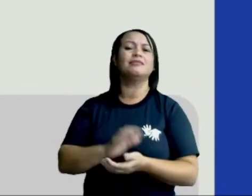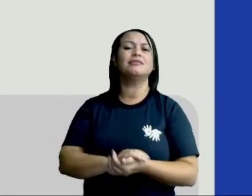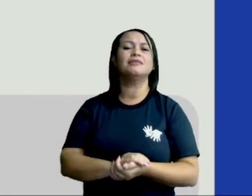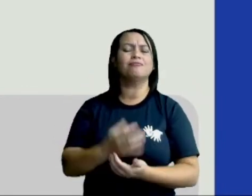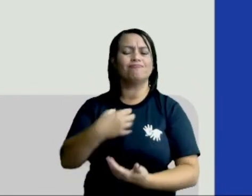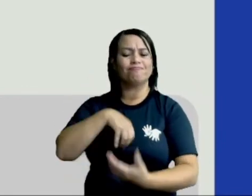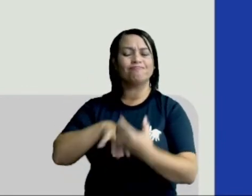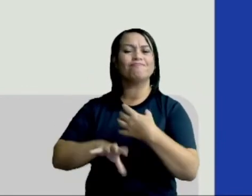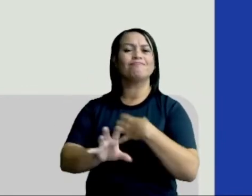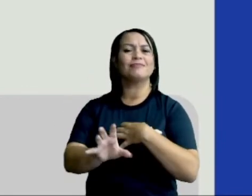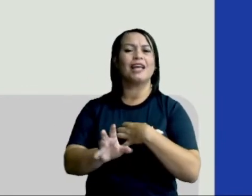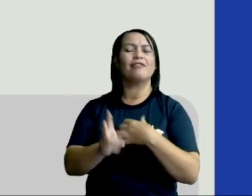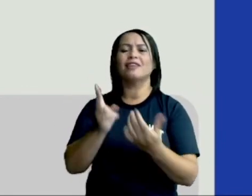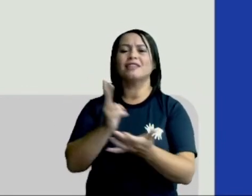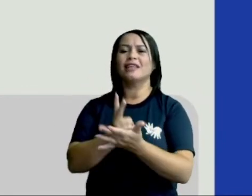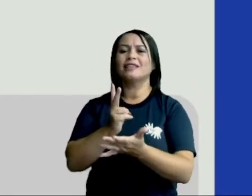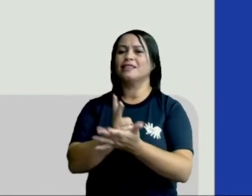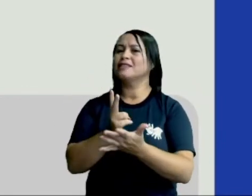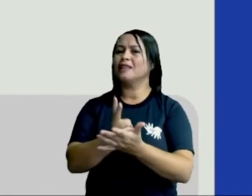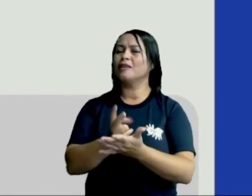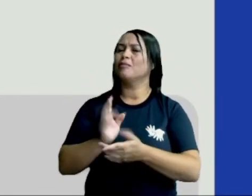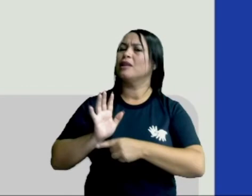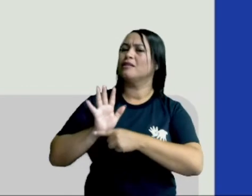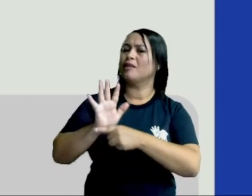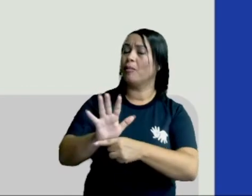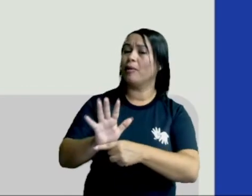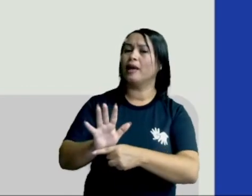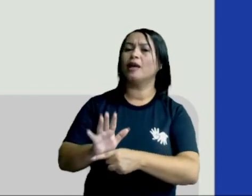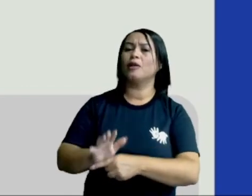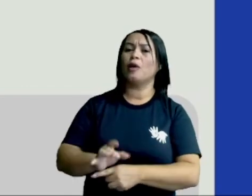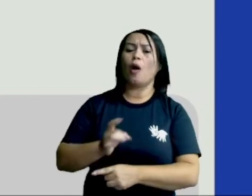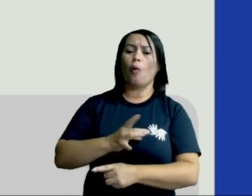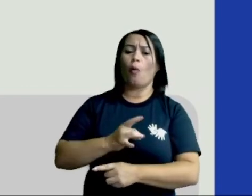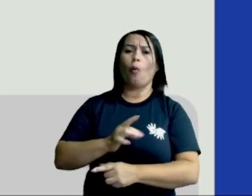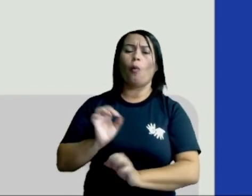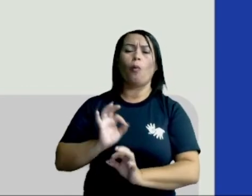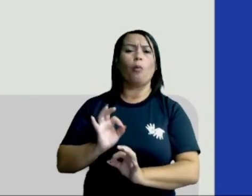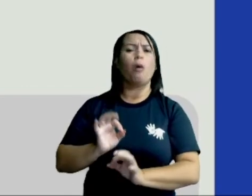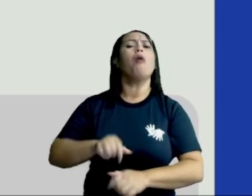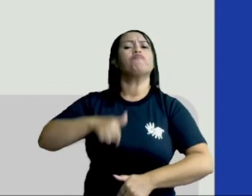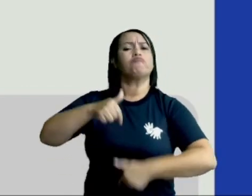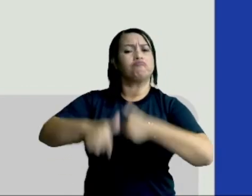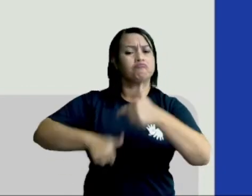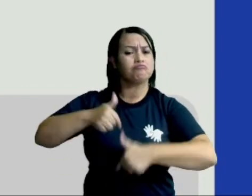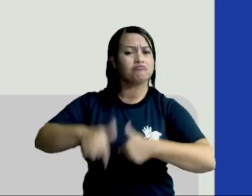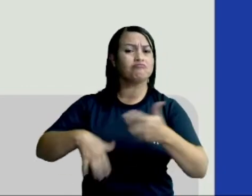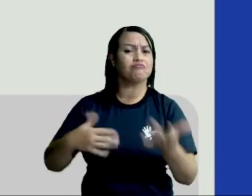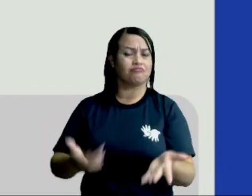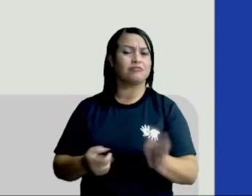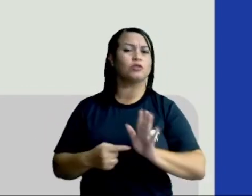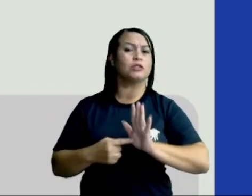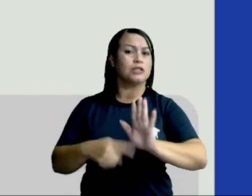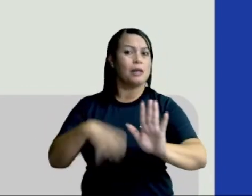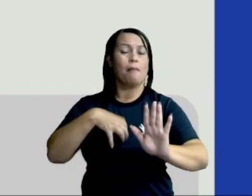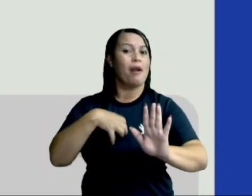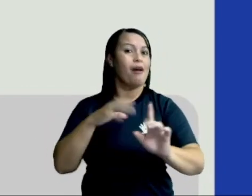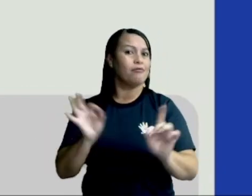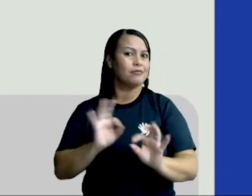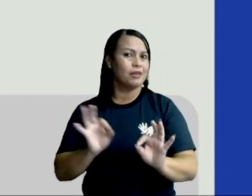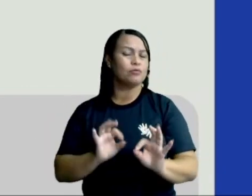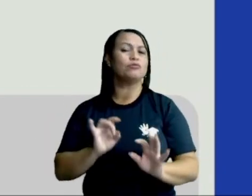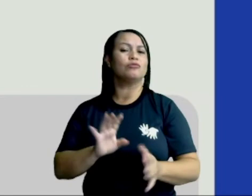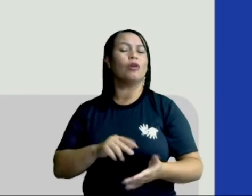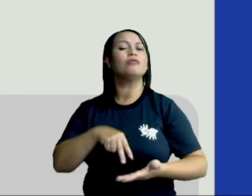um destemido lutador, mas no sentido de que ser bravo, sabe? É isso que ele quer apresentar na minha